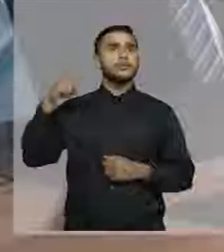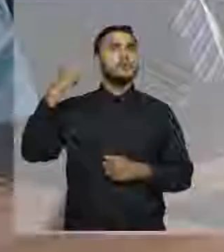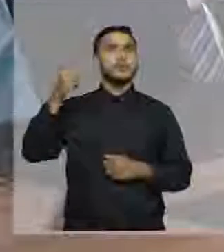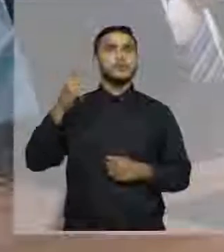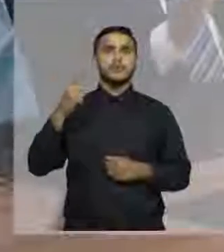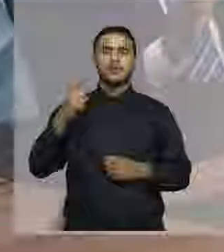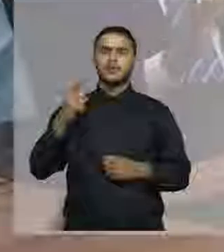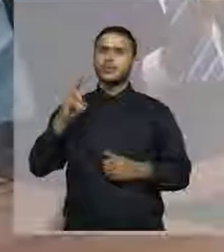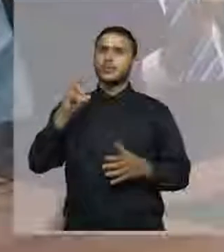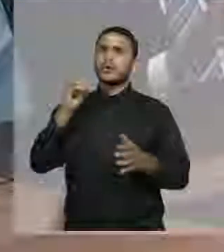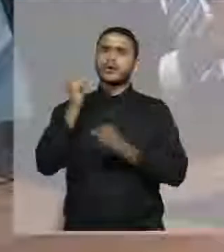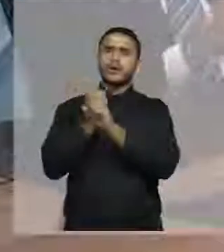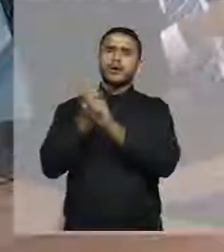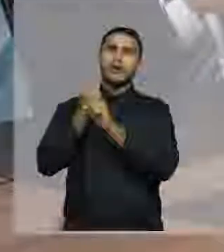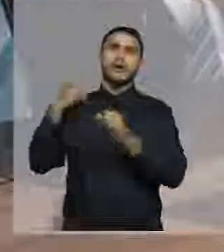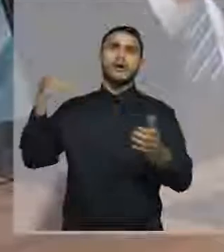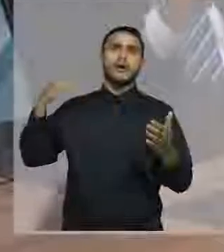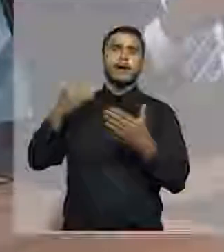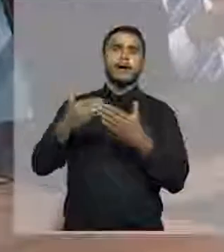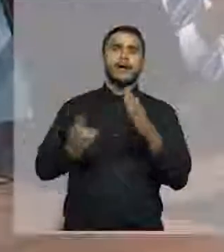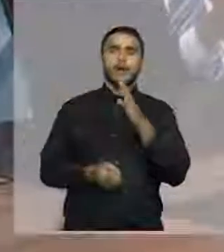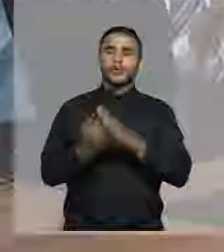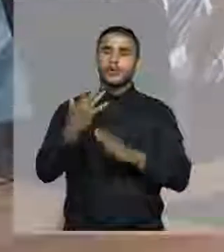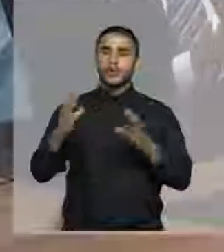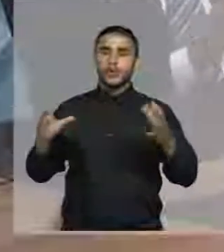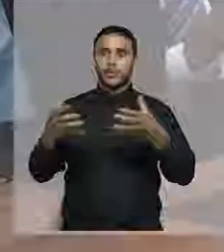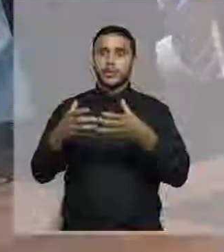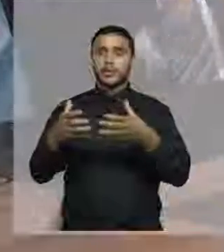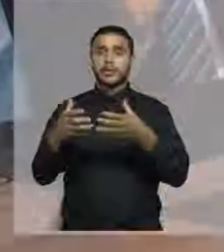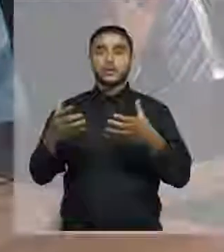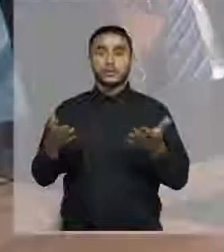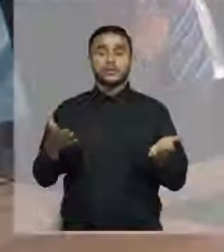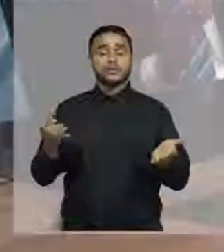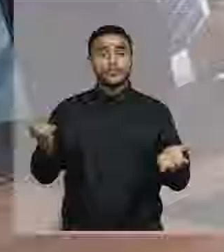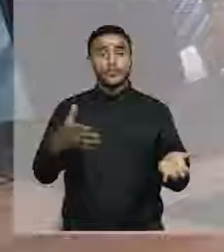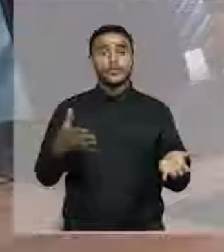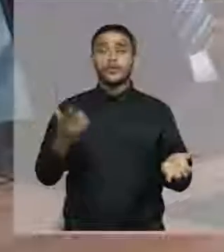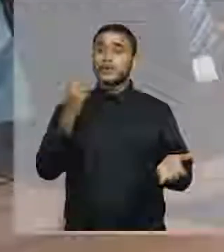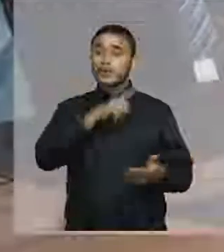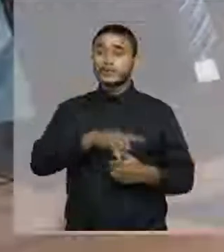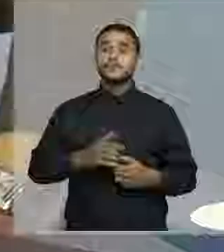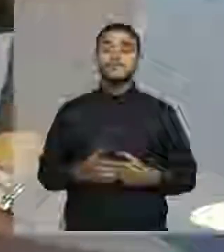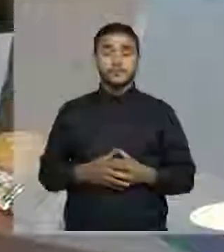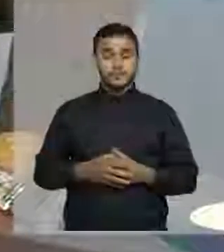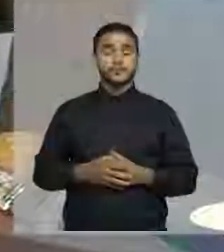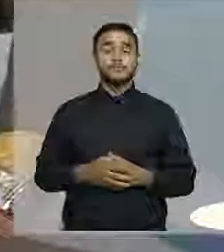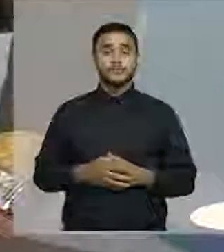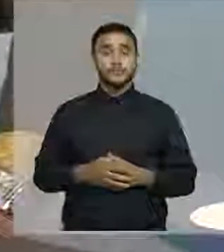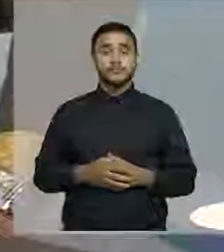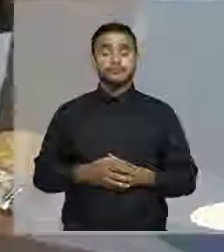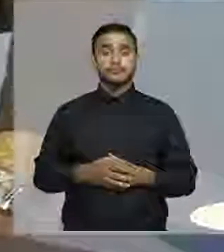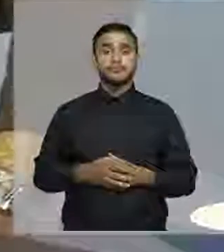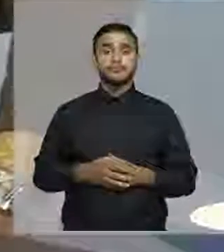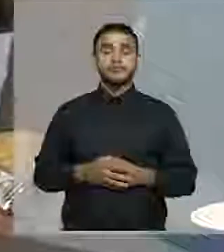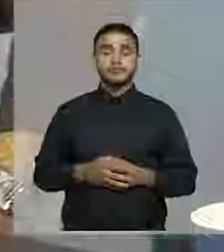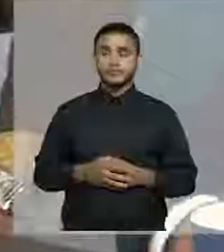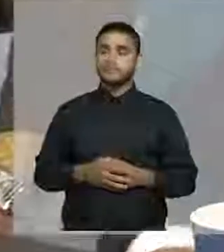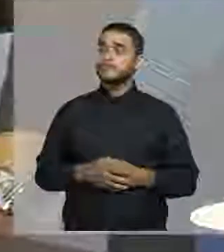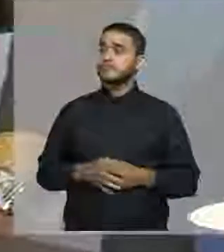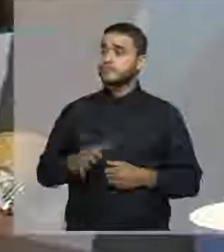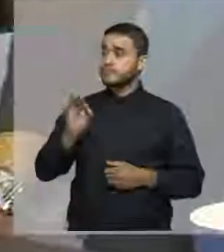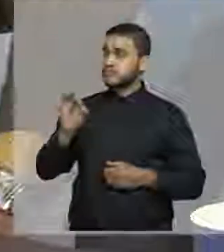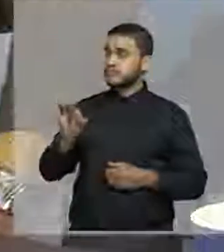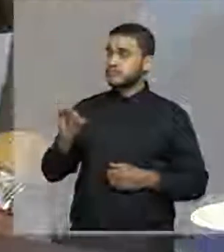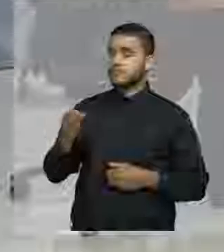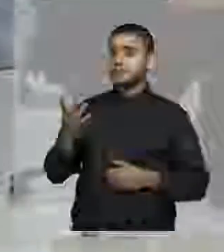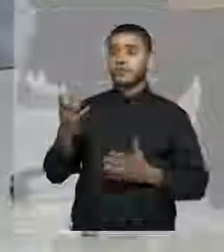renascer 50 a 60 anos depois, com outra cara, estão chamando novo cangaço. Então, como seria isso? Só que